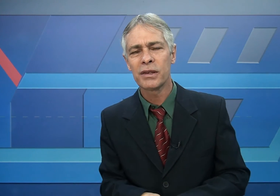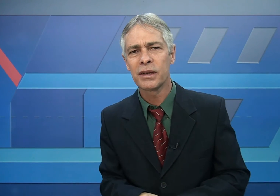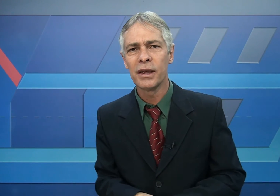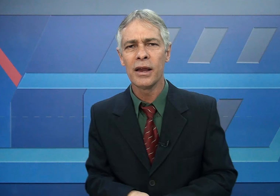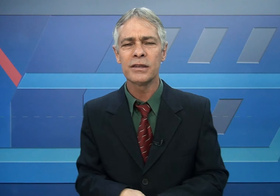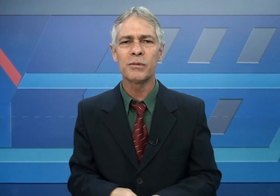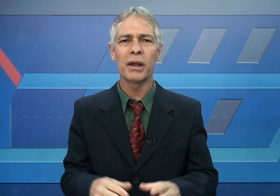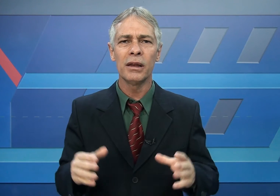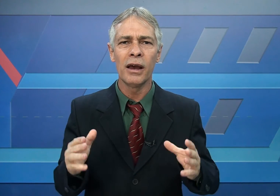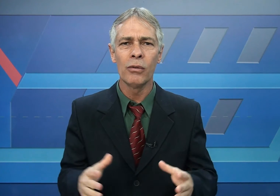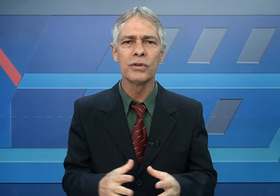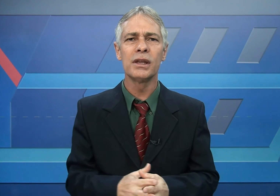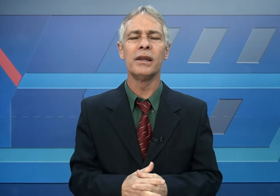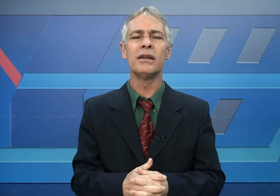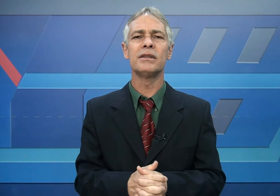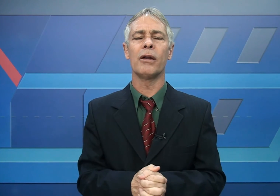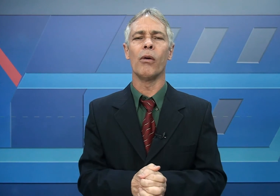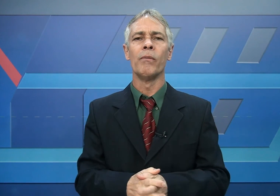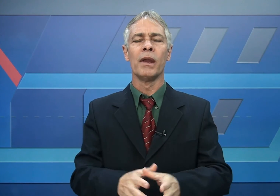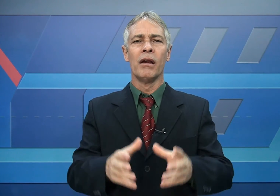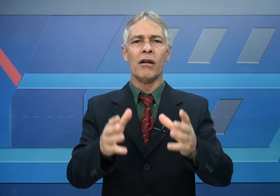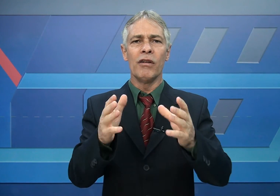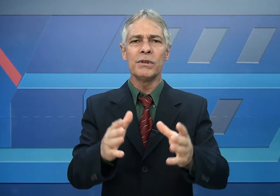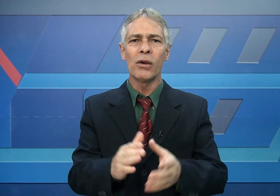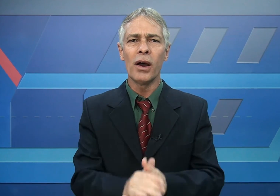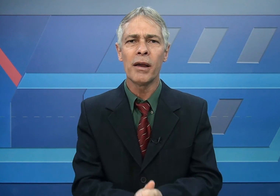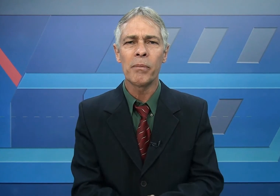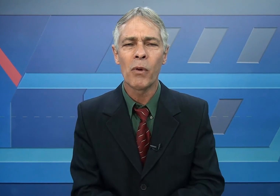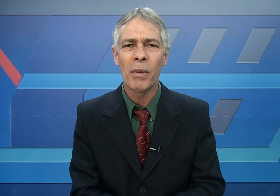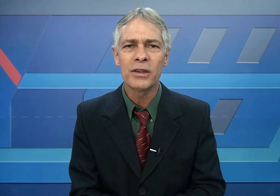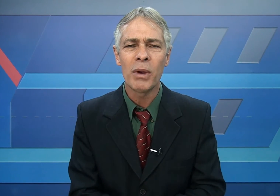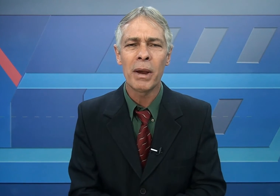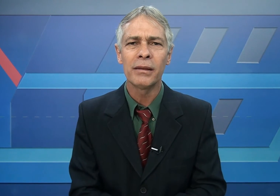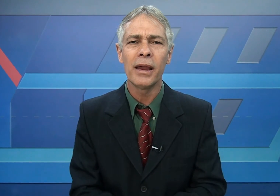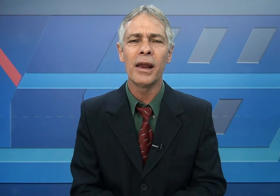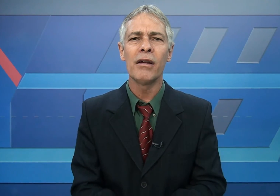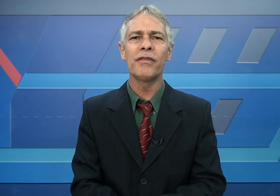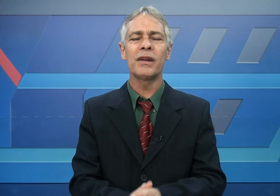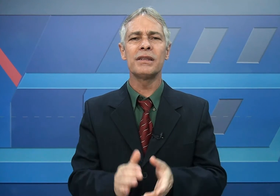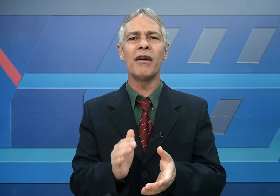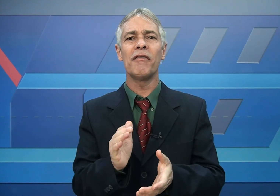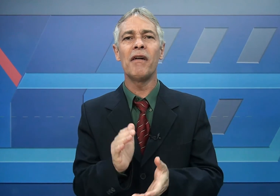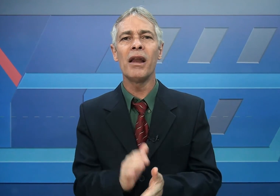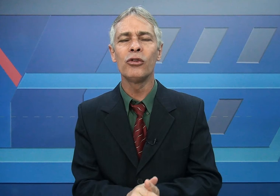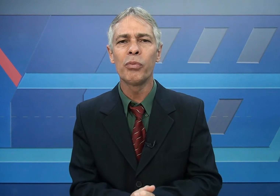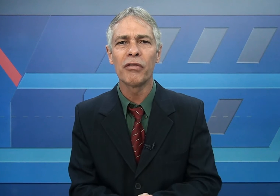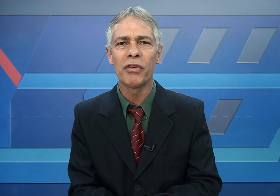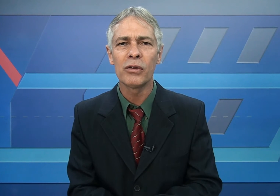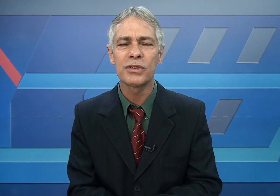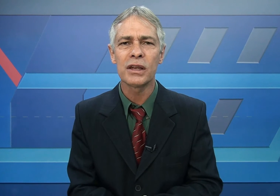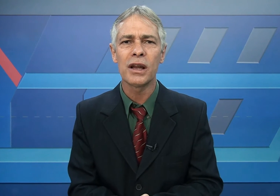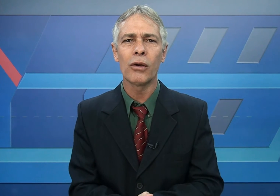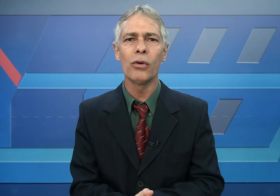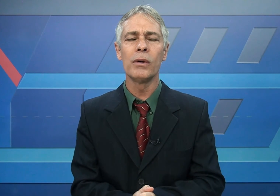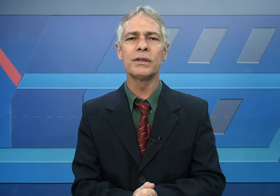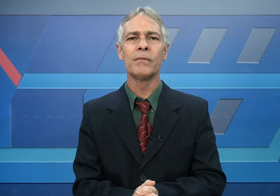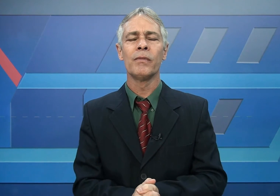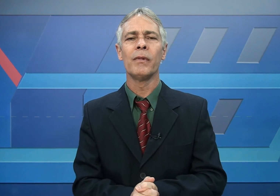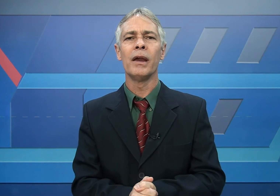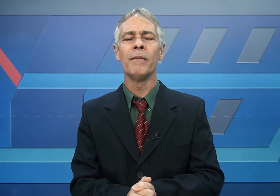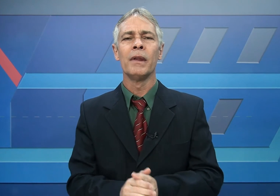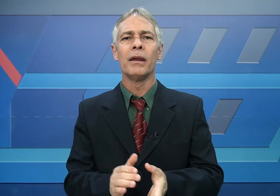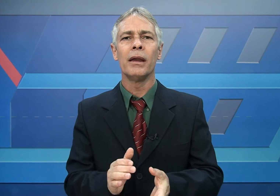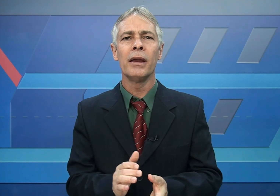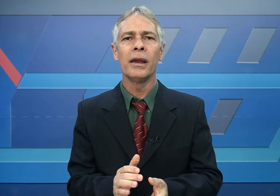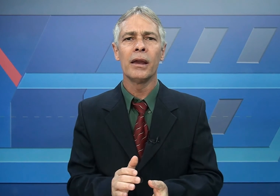principalmente, para as crianças, para que não use linha de cerol. Vamos agora com mais uma matéria, trazer a fala do prefeito de Sete Lagoas,